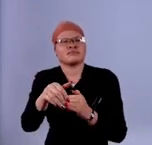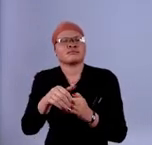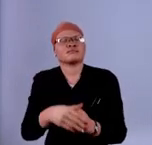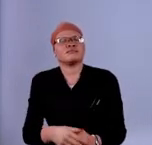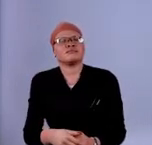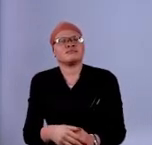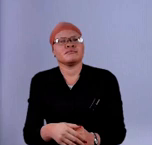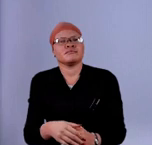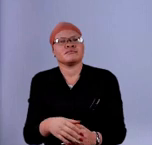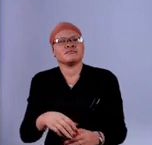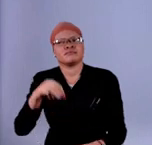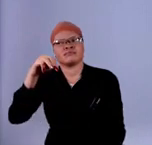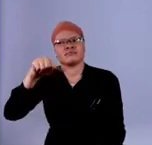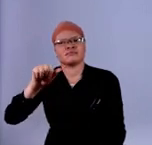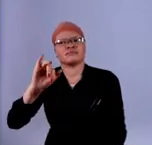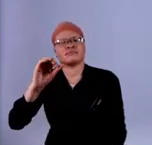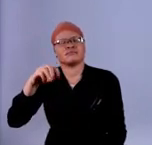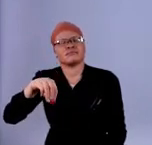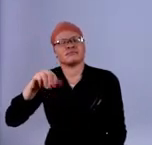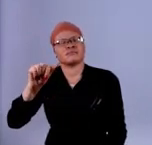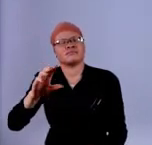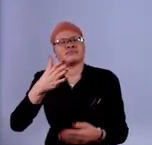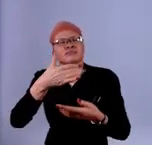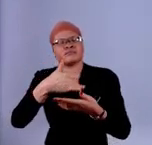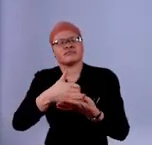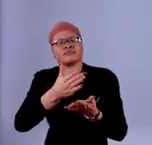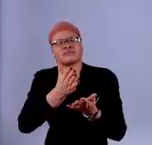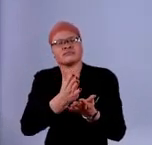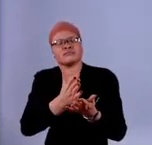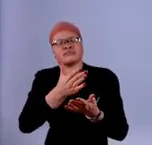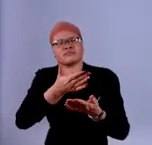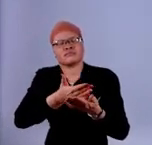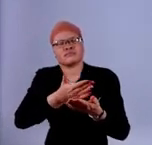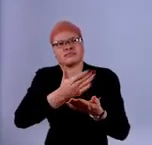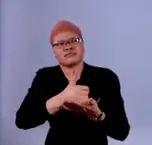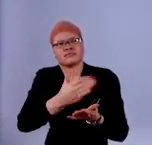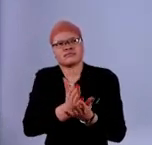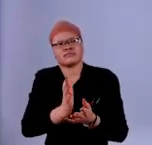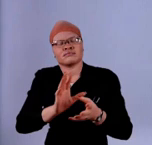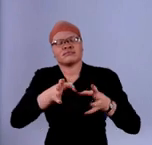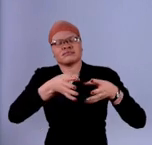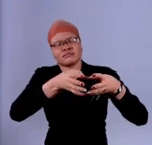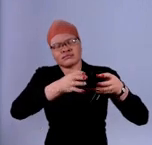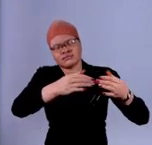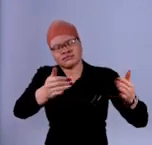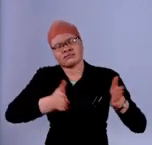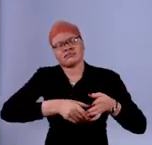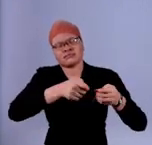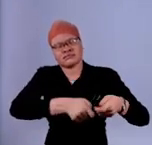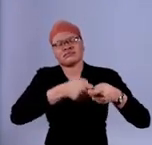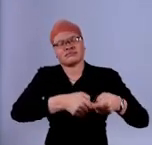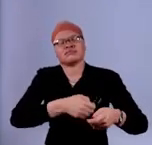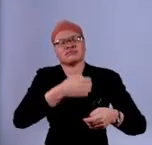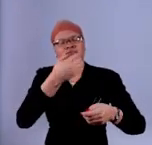continuando a mãe una dividiu a sua horta em seis canteiros iguais já semeou em